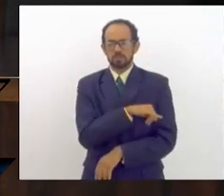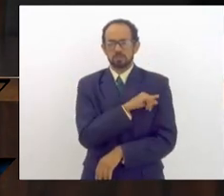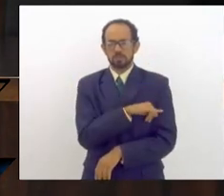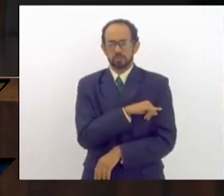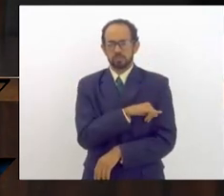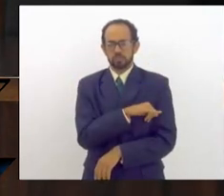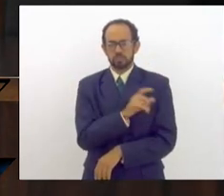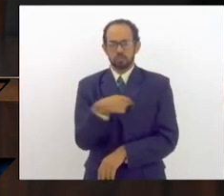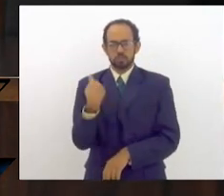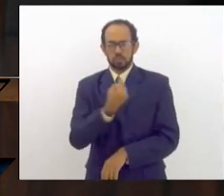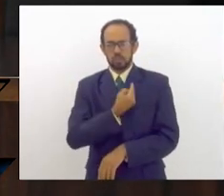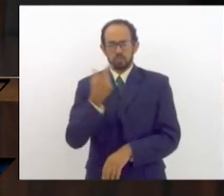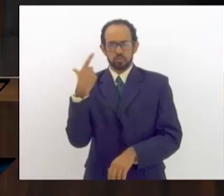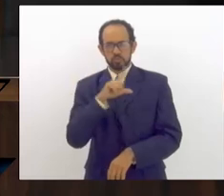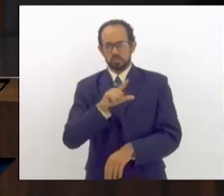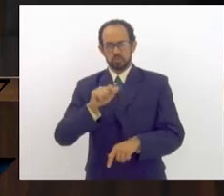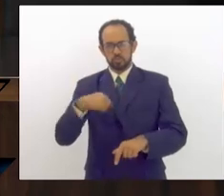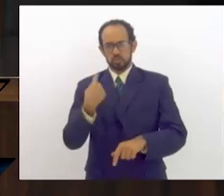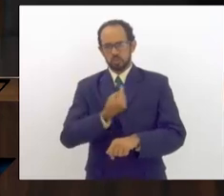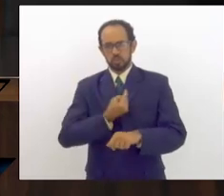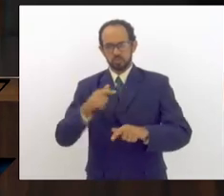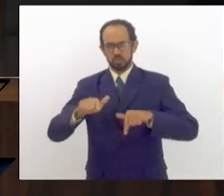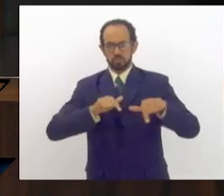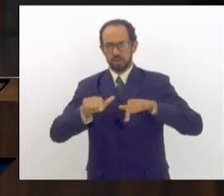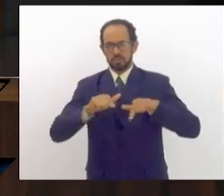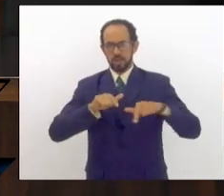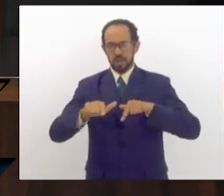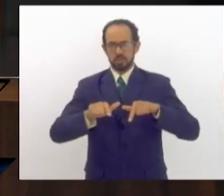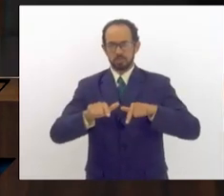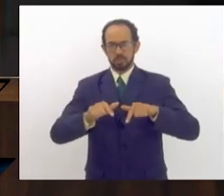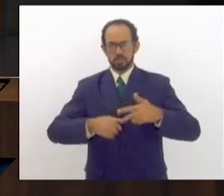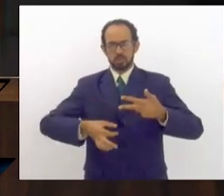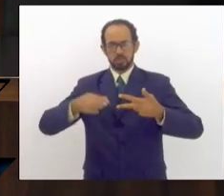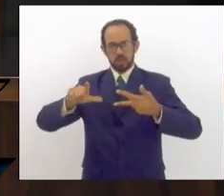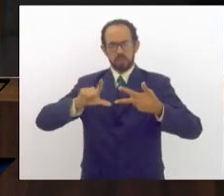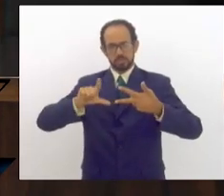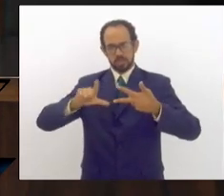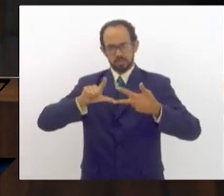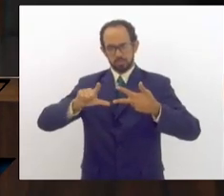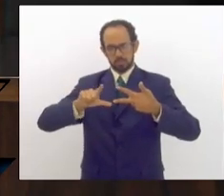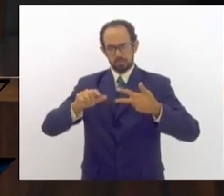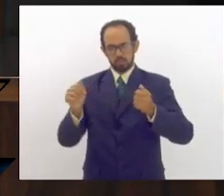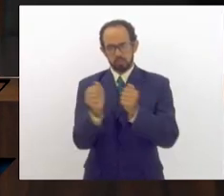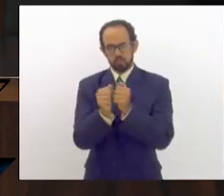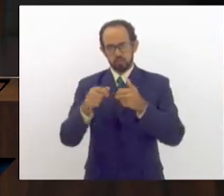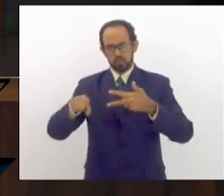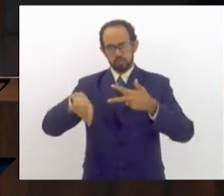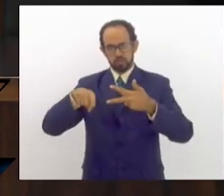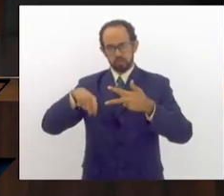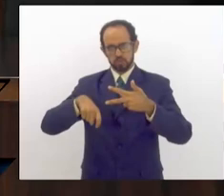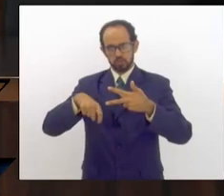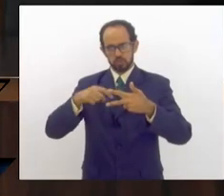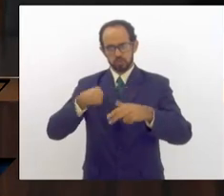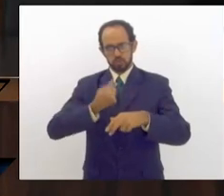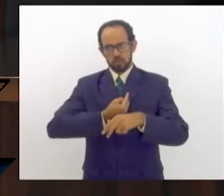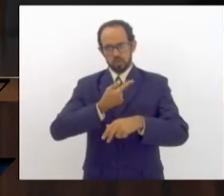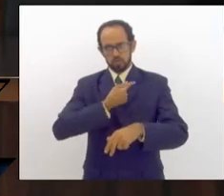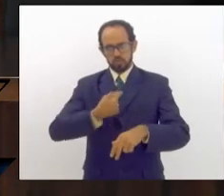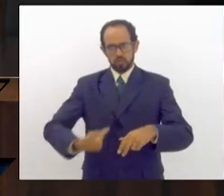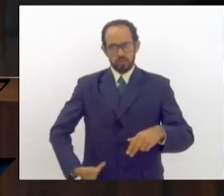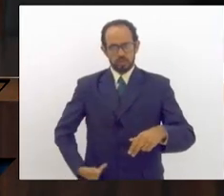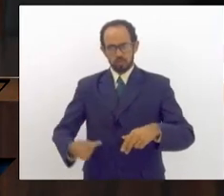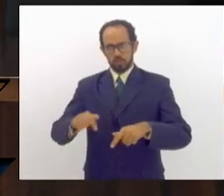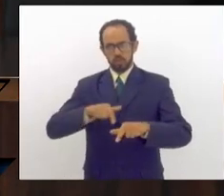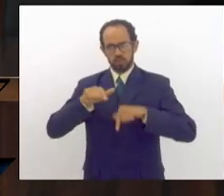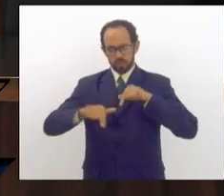que possamos com o nosso trabalho legislativo mas o do Poder Executivo nosso Governador trabalhar